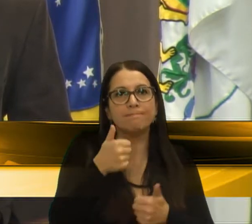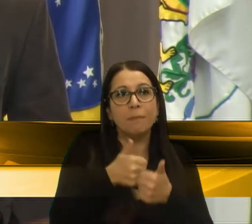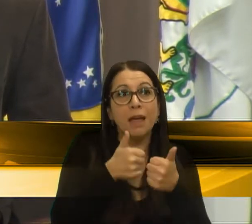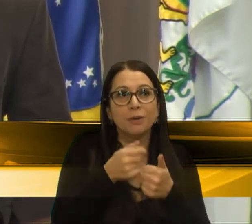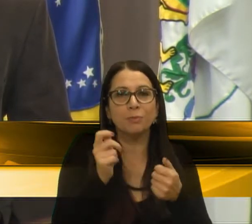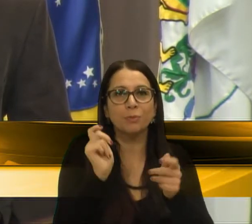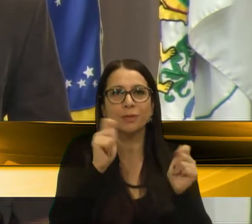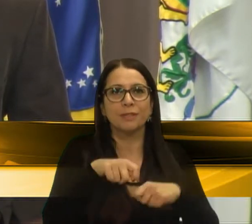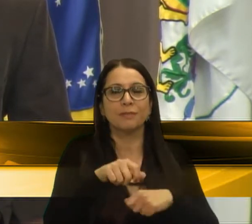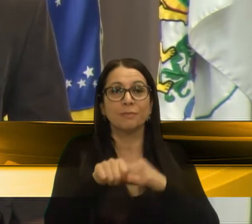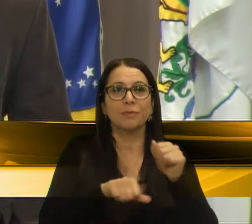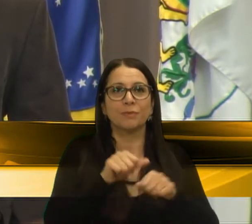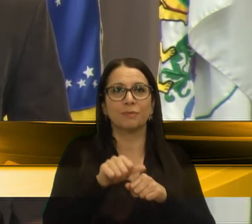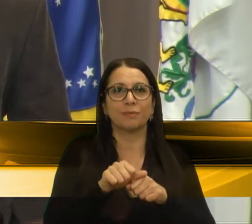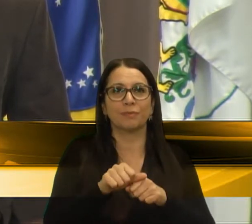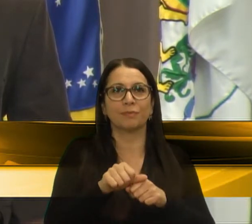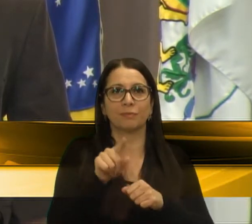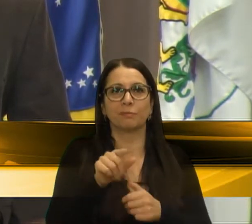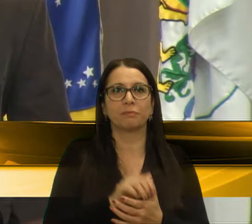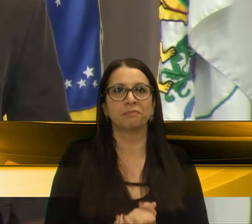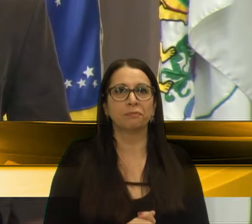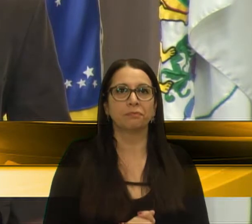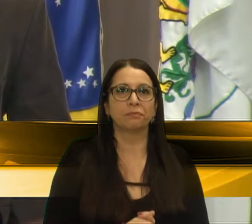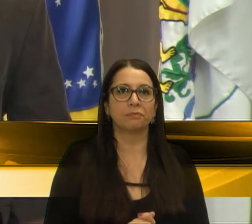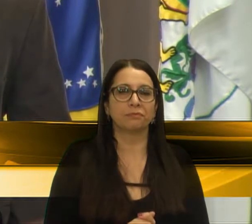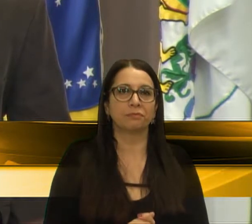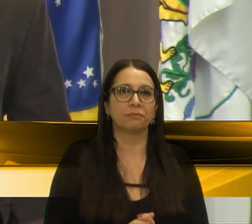Então, eu acabei me transformando muito nisso aí, né?